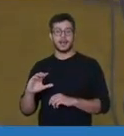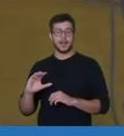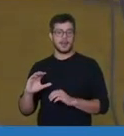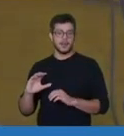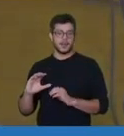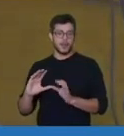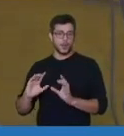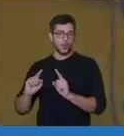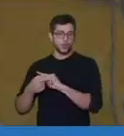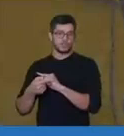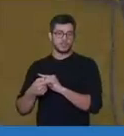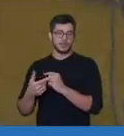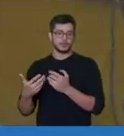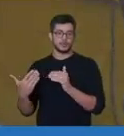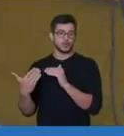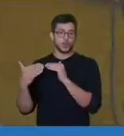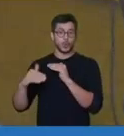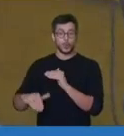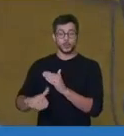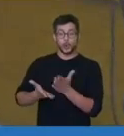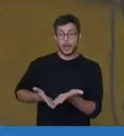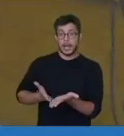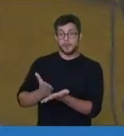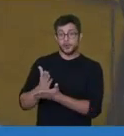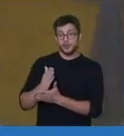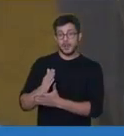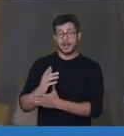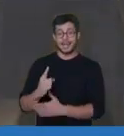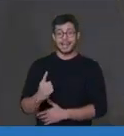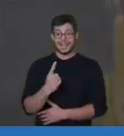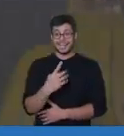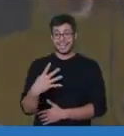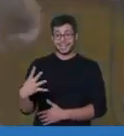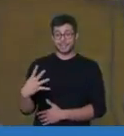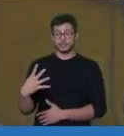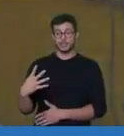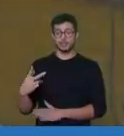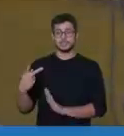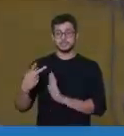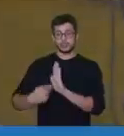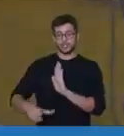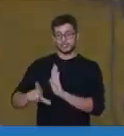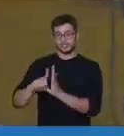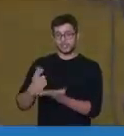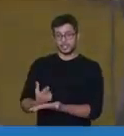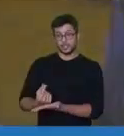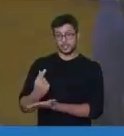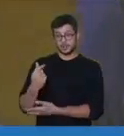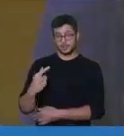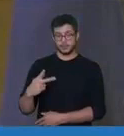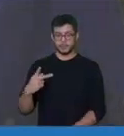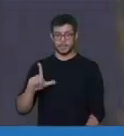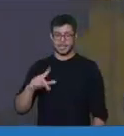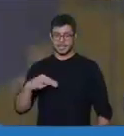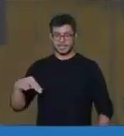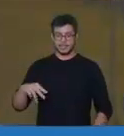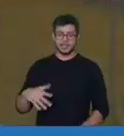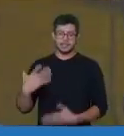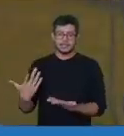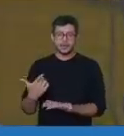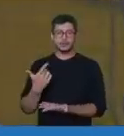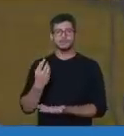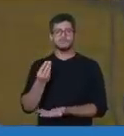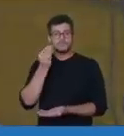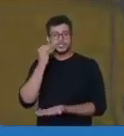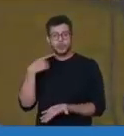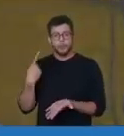projetos orçamentários, digamos assim, de leis nacionais, que nós votaríamos no dia de hoje. Eles forçaram na negociação para nós não apreciarmos